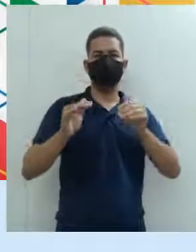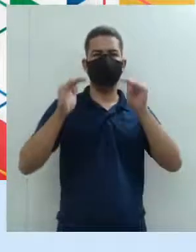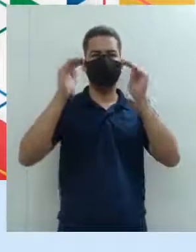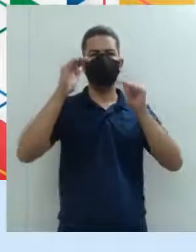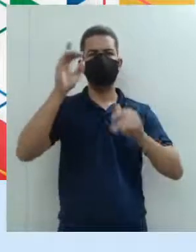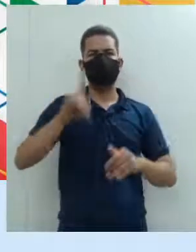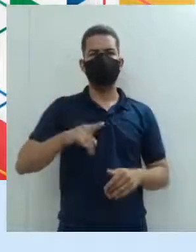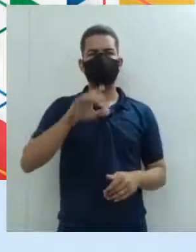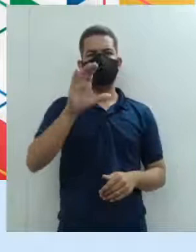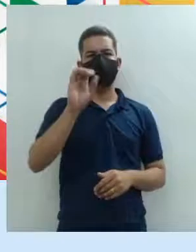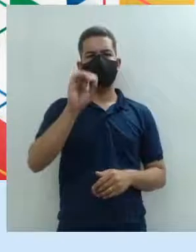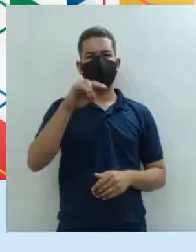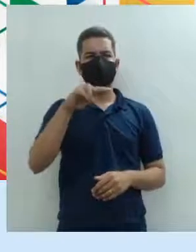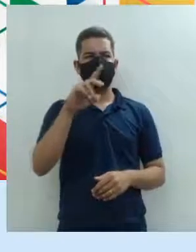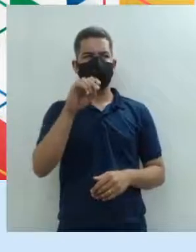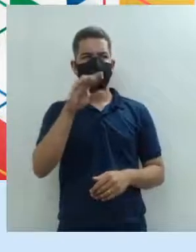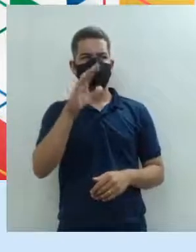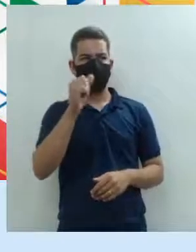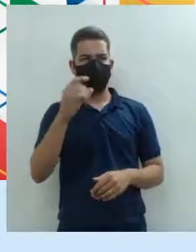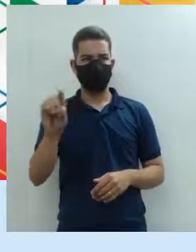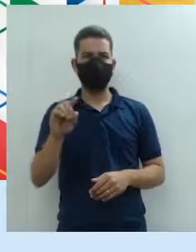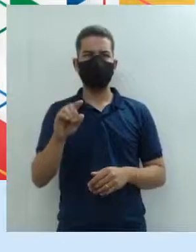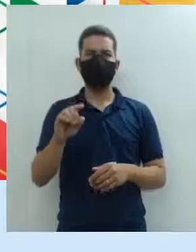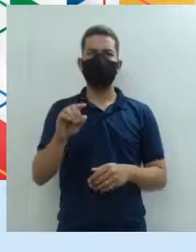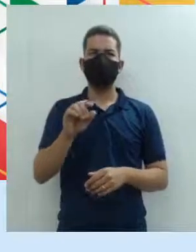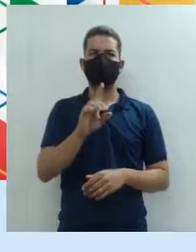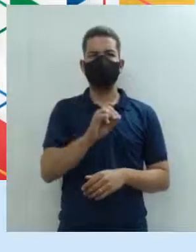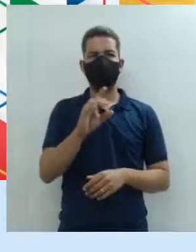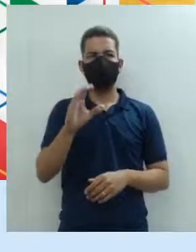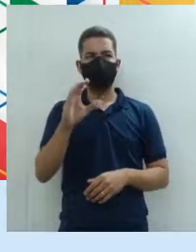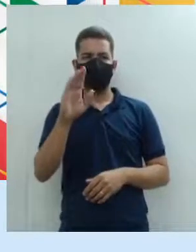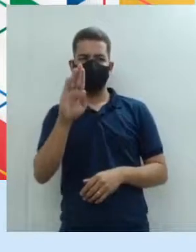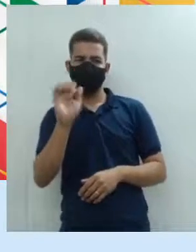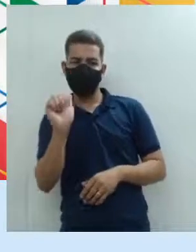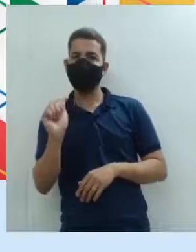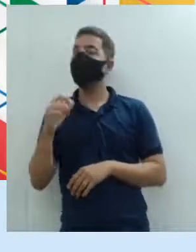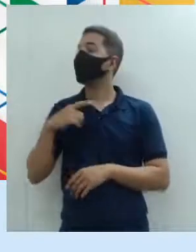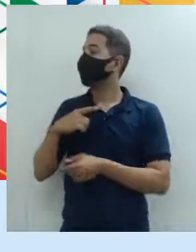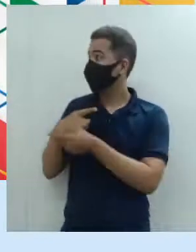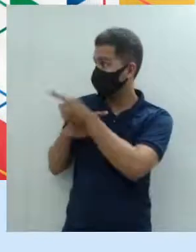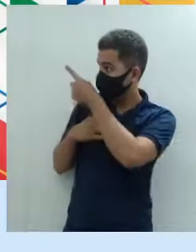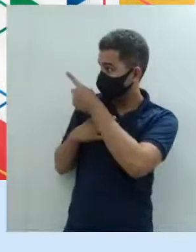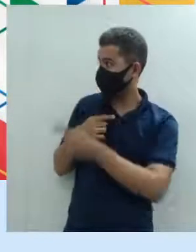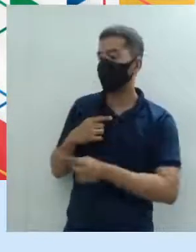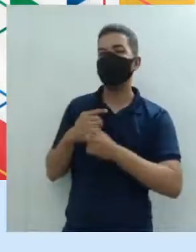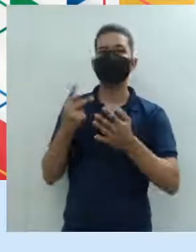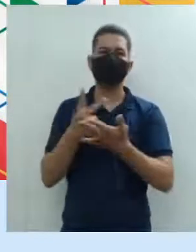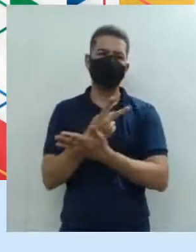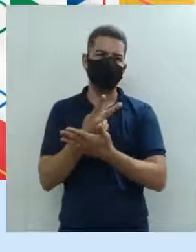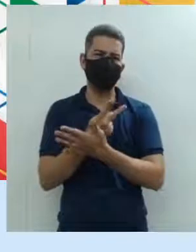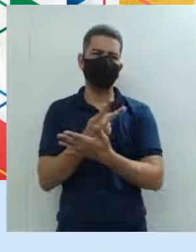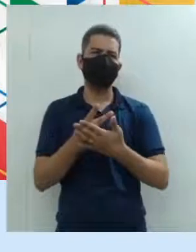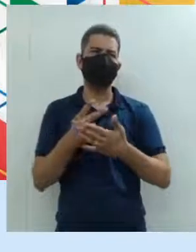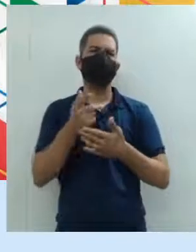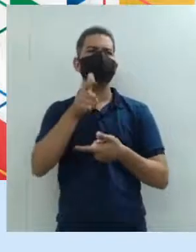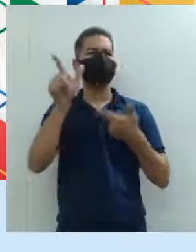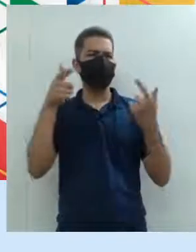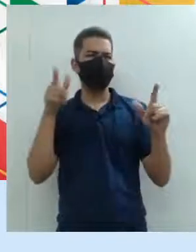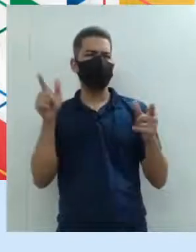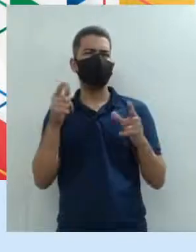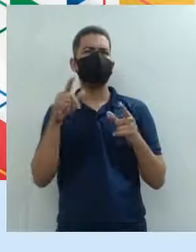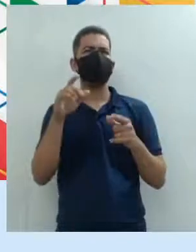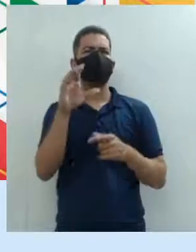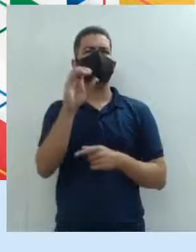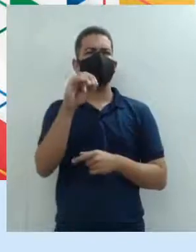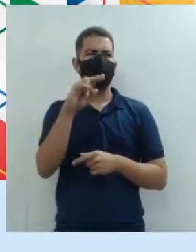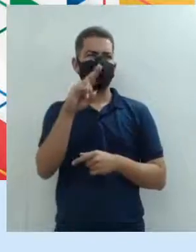a condução, né? Então, todas as outras alternativas a gente consegue ter uma visão de outra forma de propagação de calor expressiva que aparece,